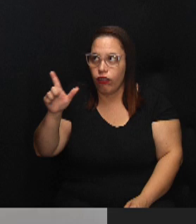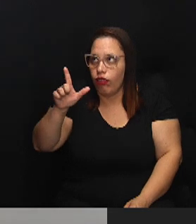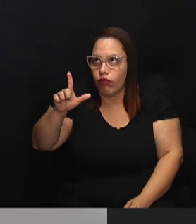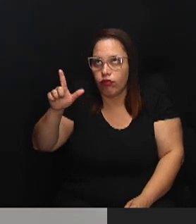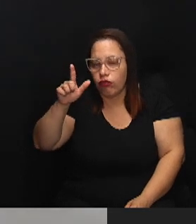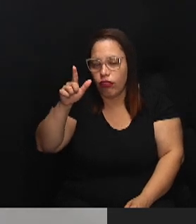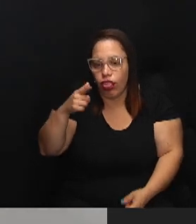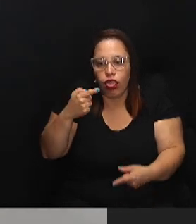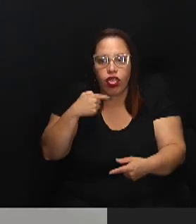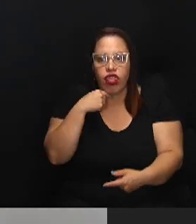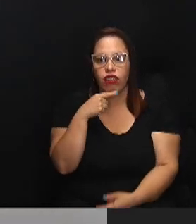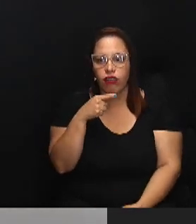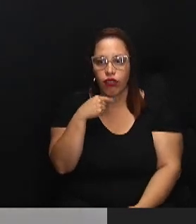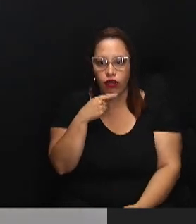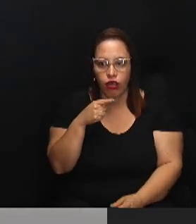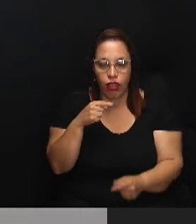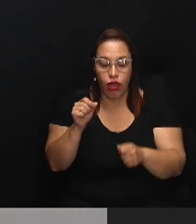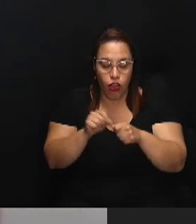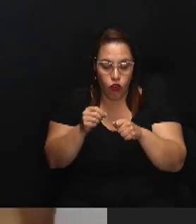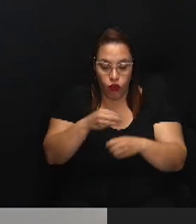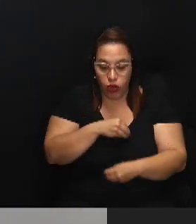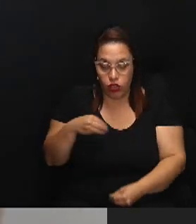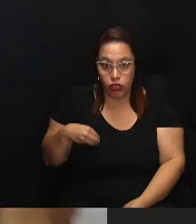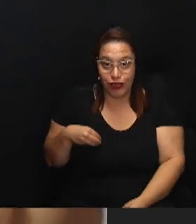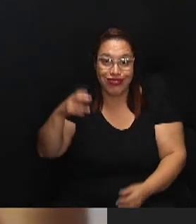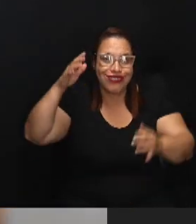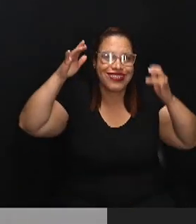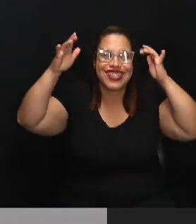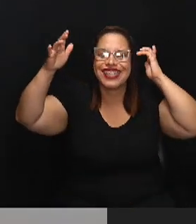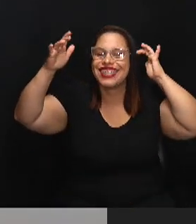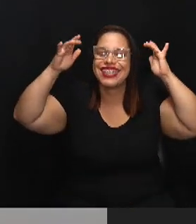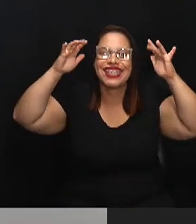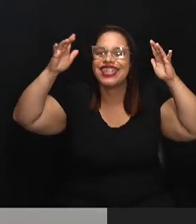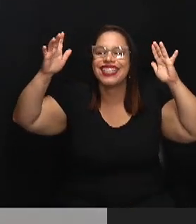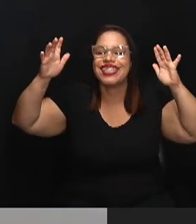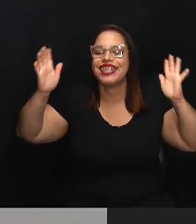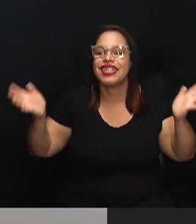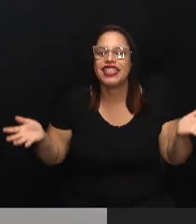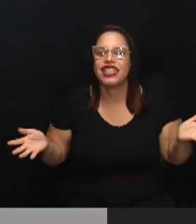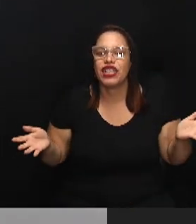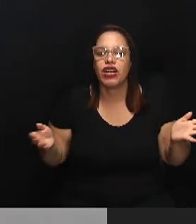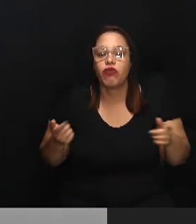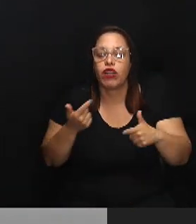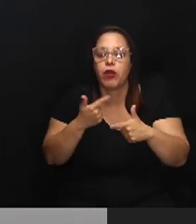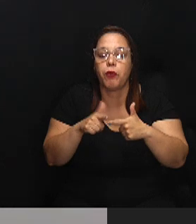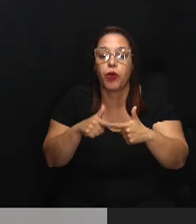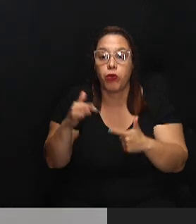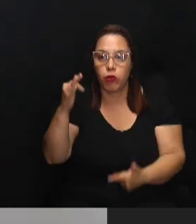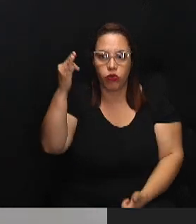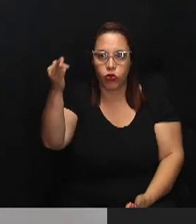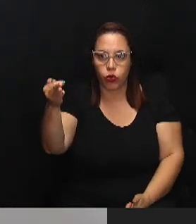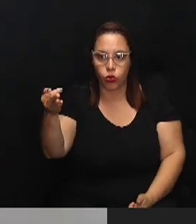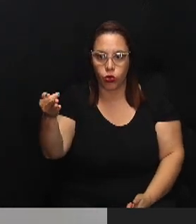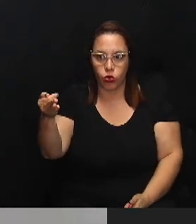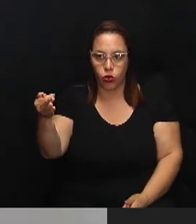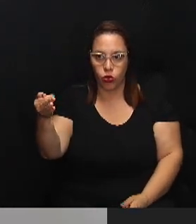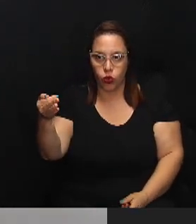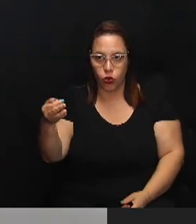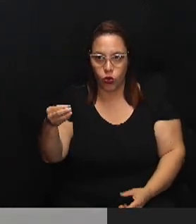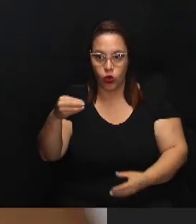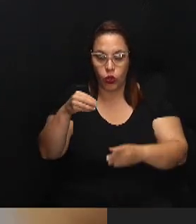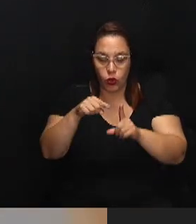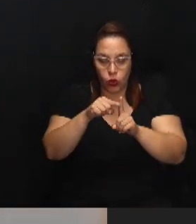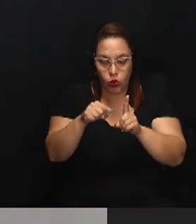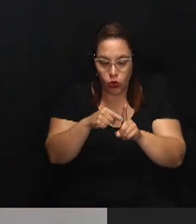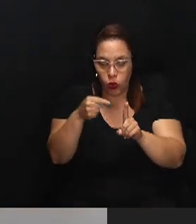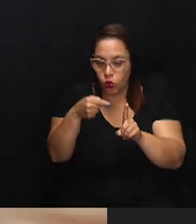o pré-natal e vai sonhar e vai pensar que vai ter algum problema dentro dessa gravidez. A